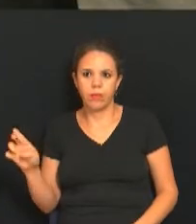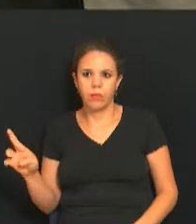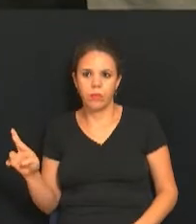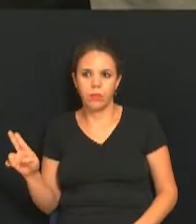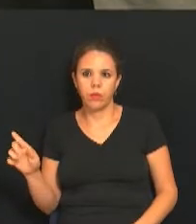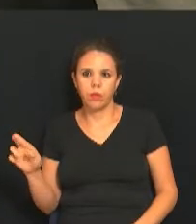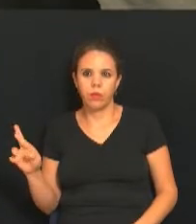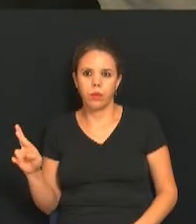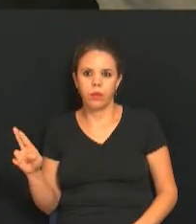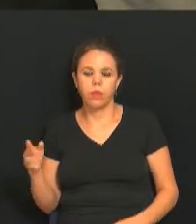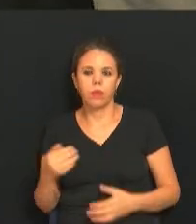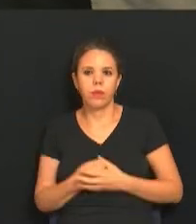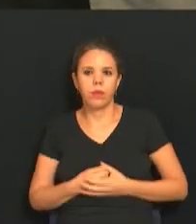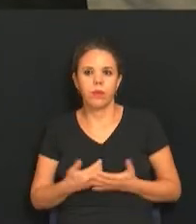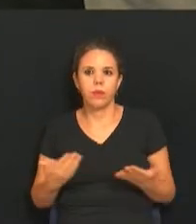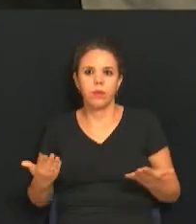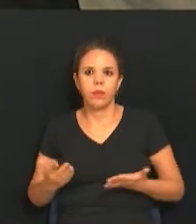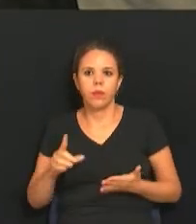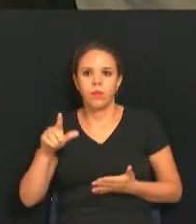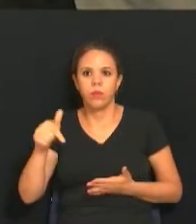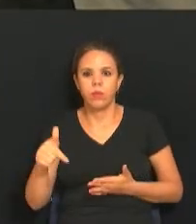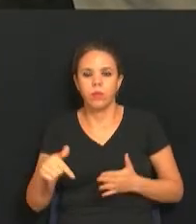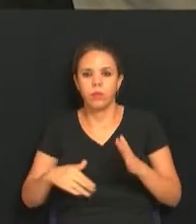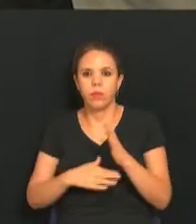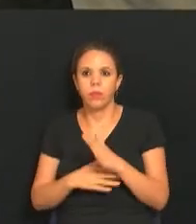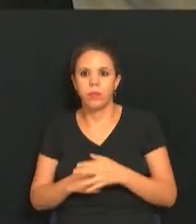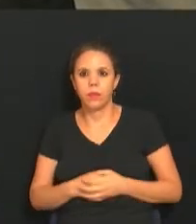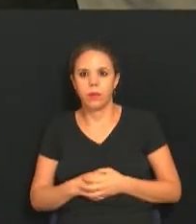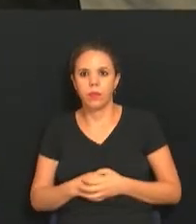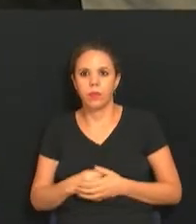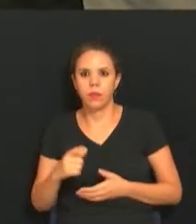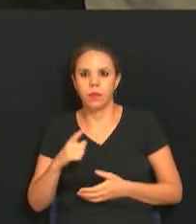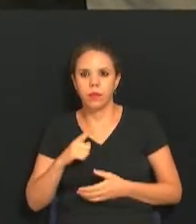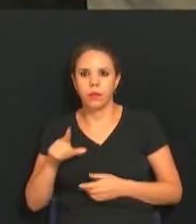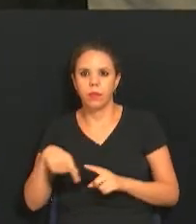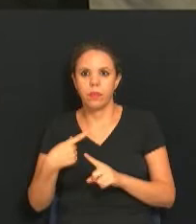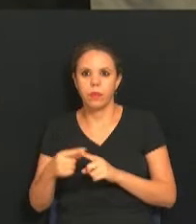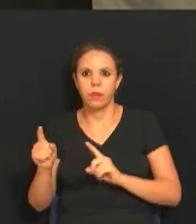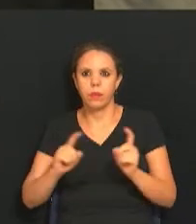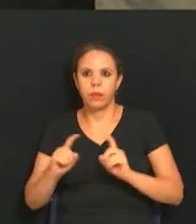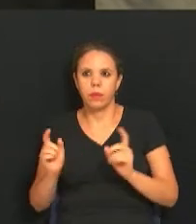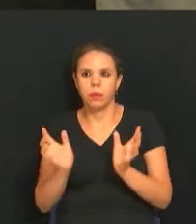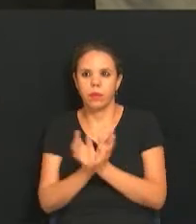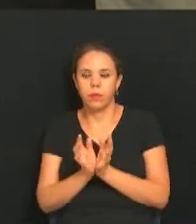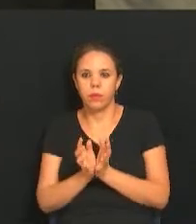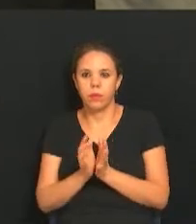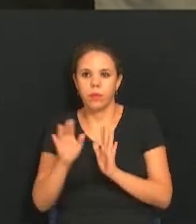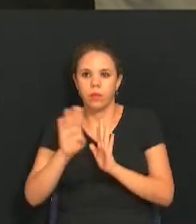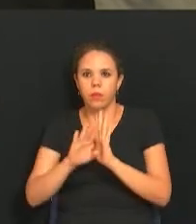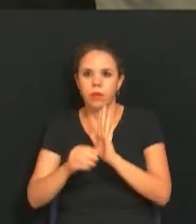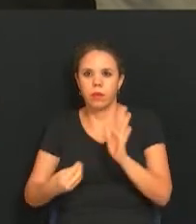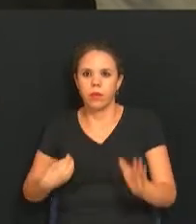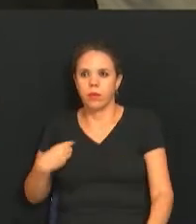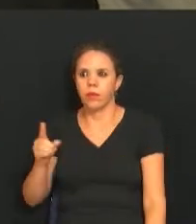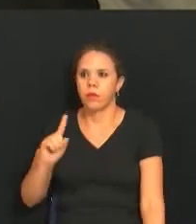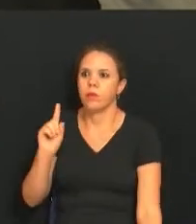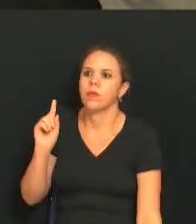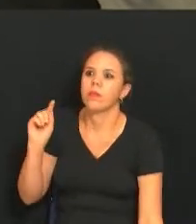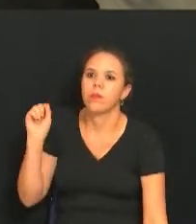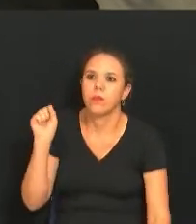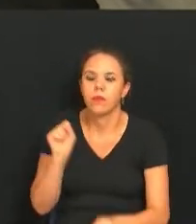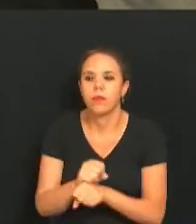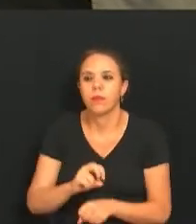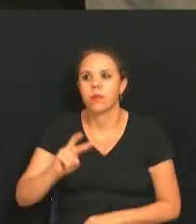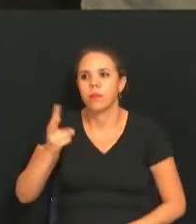campinas.sp.leg.br. E hoje, logo depois do Câmara Notícia, tem mais reunião de comissão. Nossa programação ao vivo não para. Daqui a pouco, às